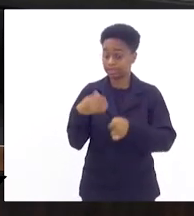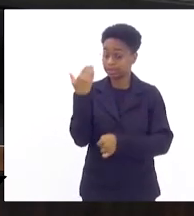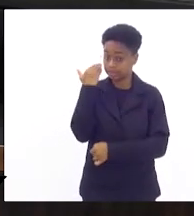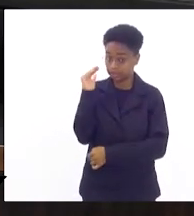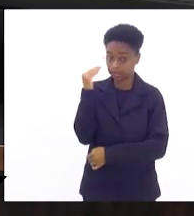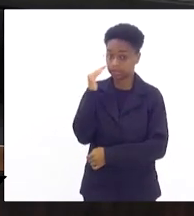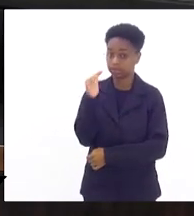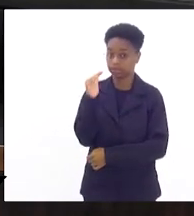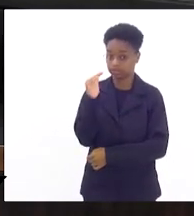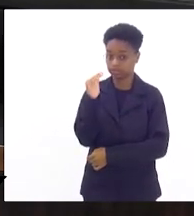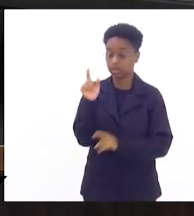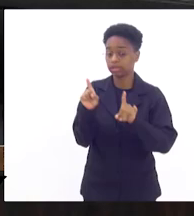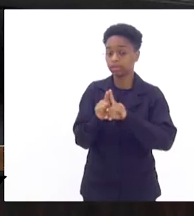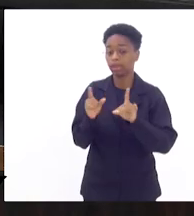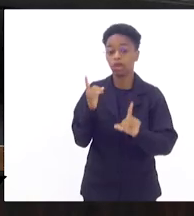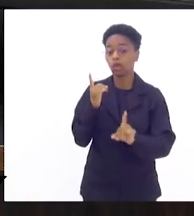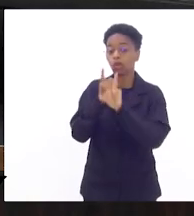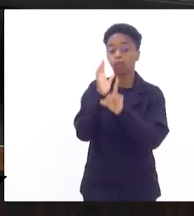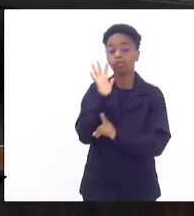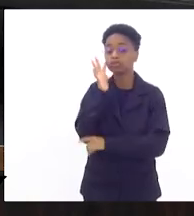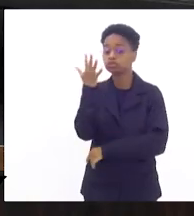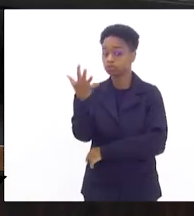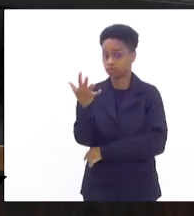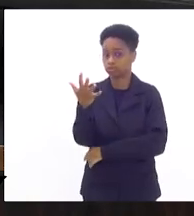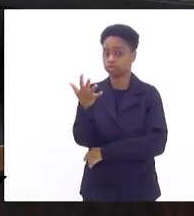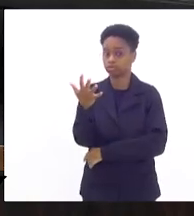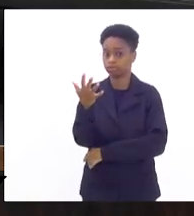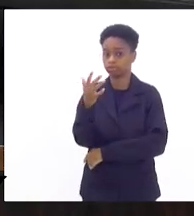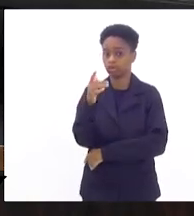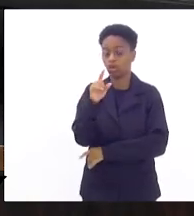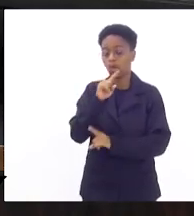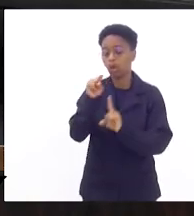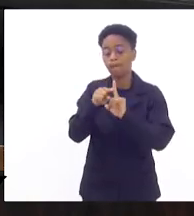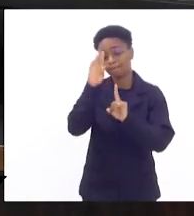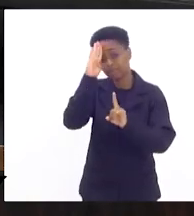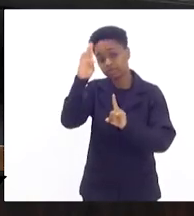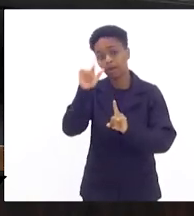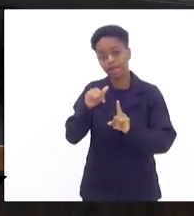entender e encontrar uma solução para o principal objetivo, que é o